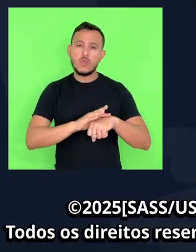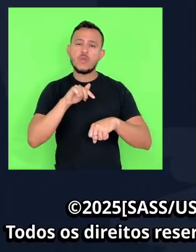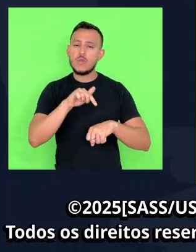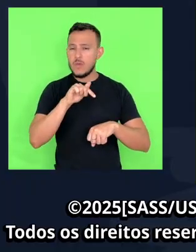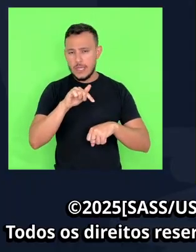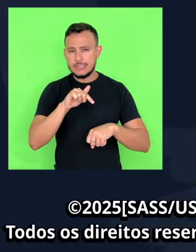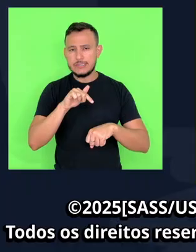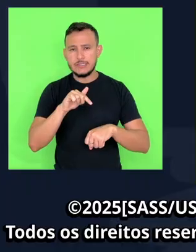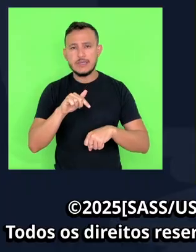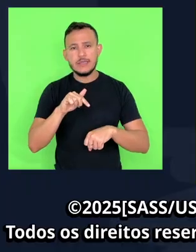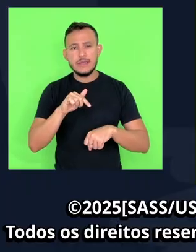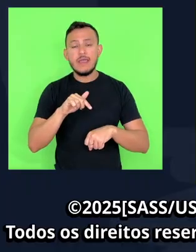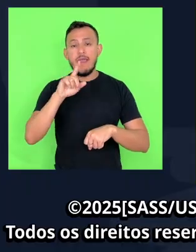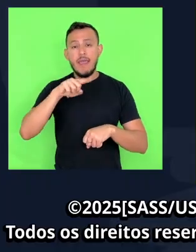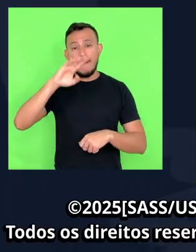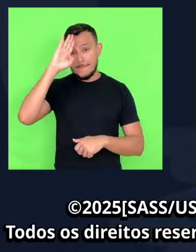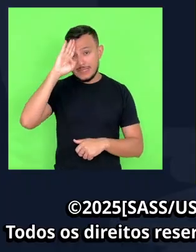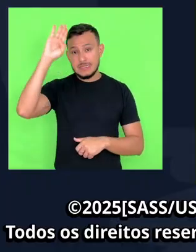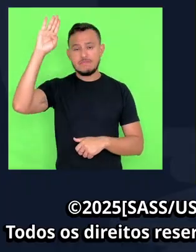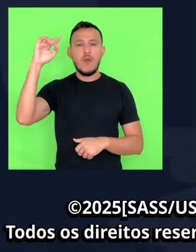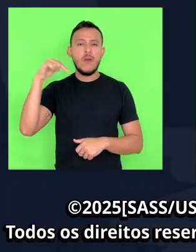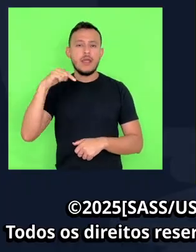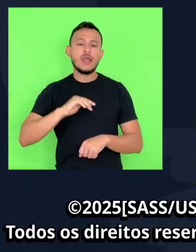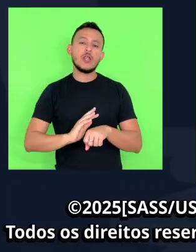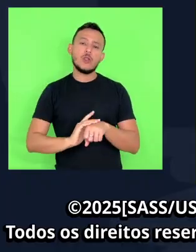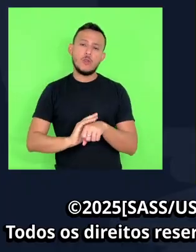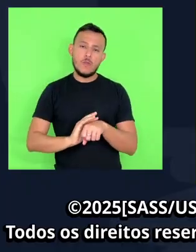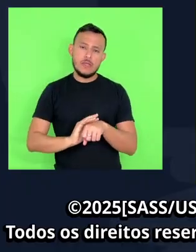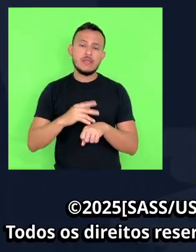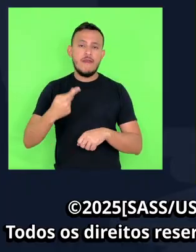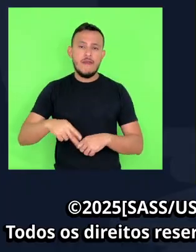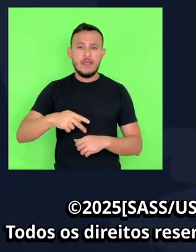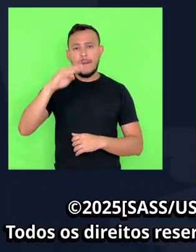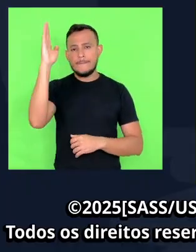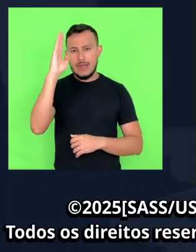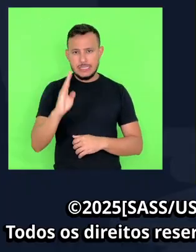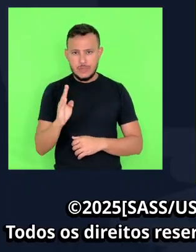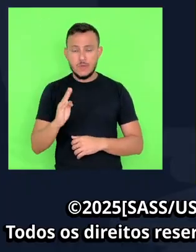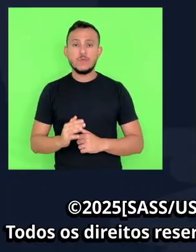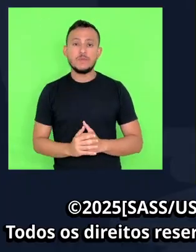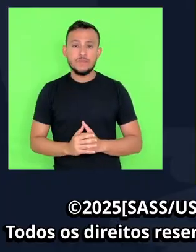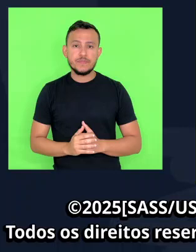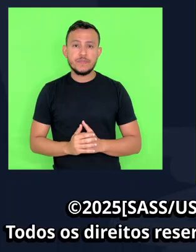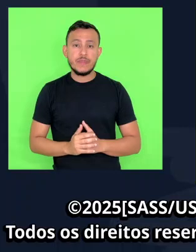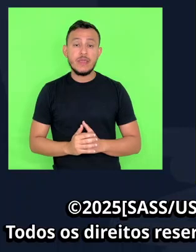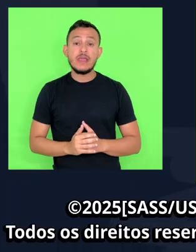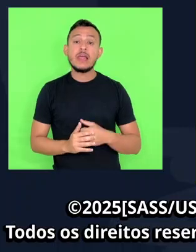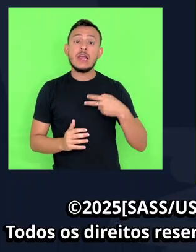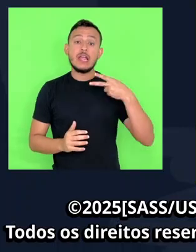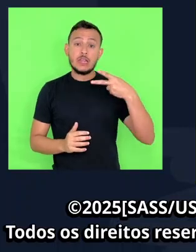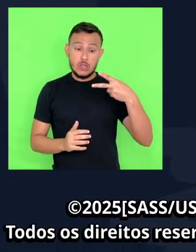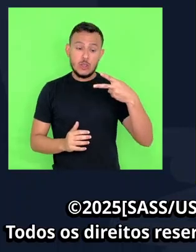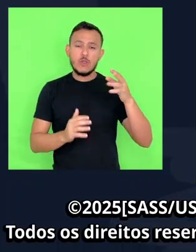doenças, né? São as principais causas de doenças no Brasil. E essas